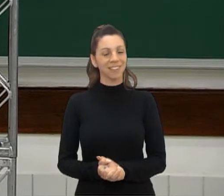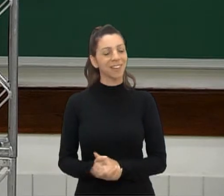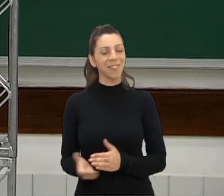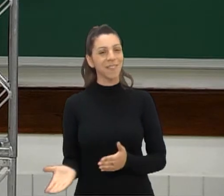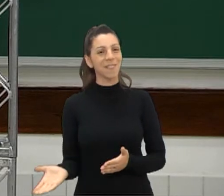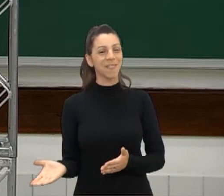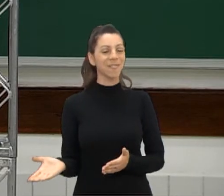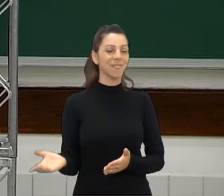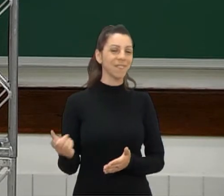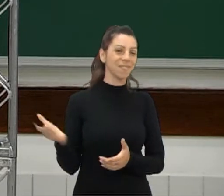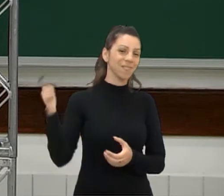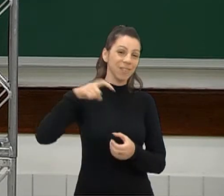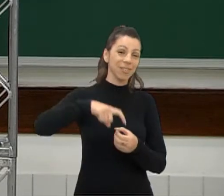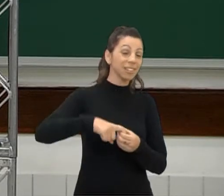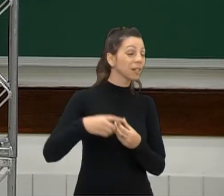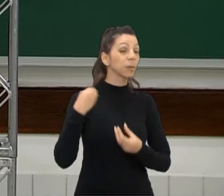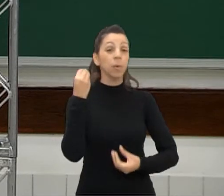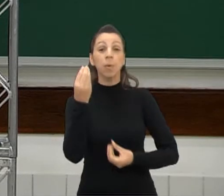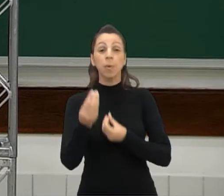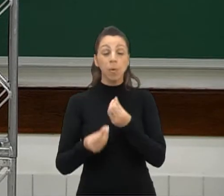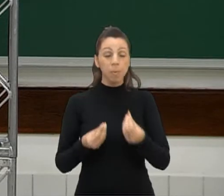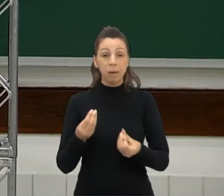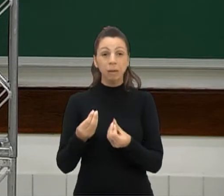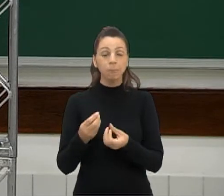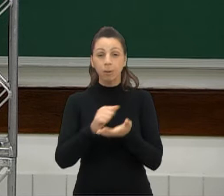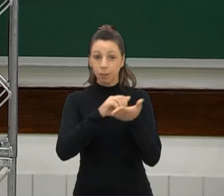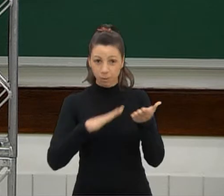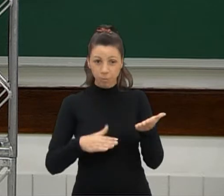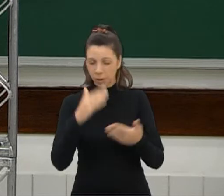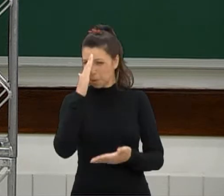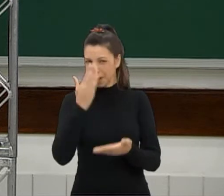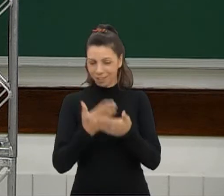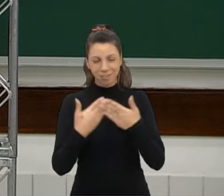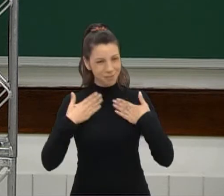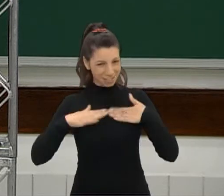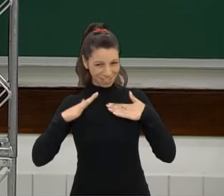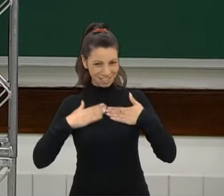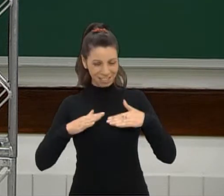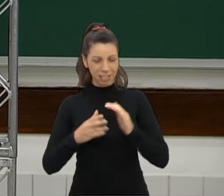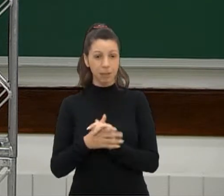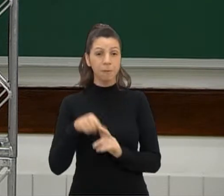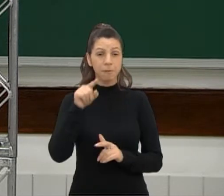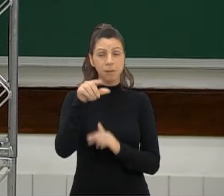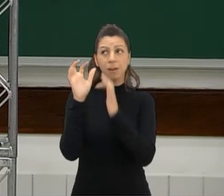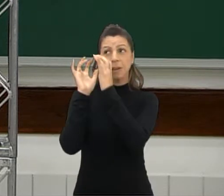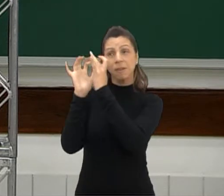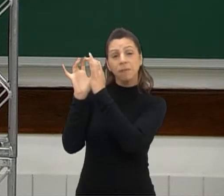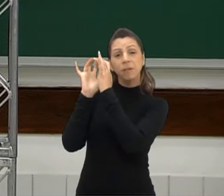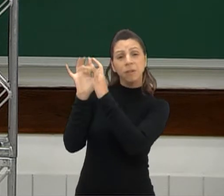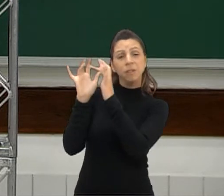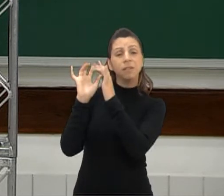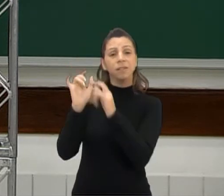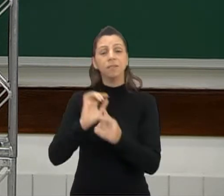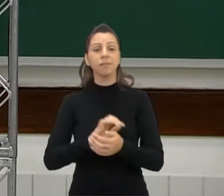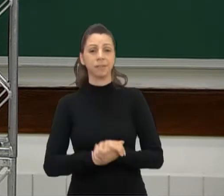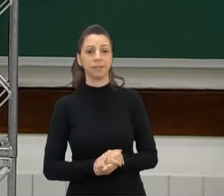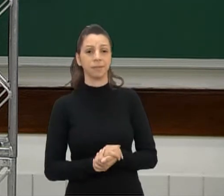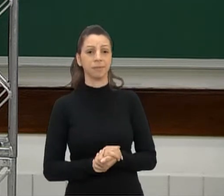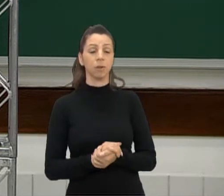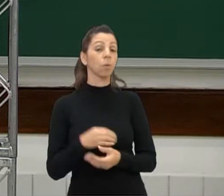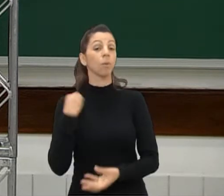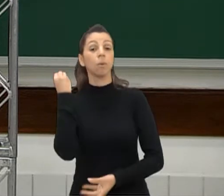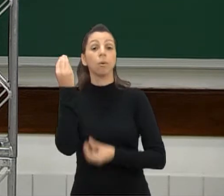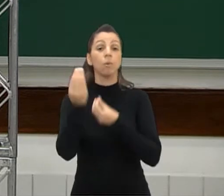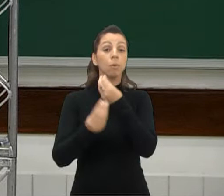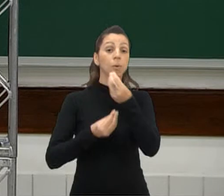Como foi o exercício? Eu acredito que foi bem tranquilo, né? Era só para que vocês refletissem um pouquinho mais sobre como é